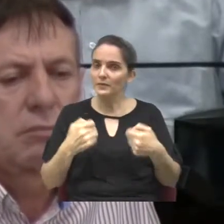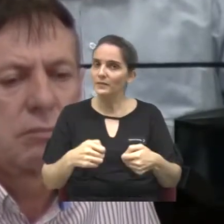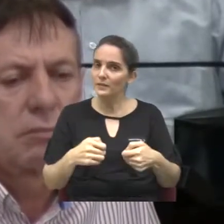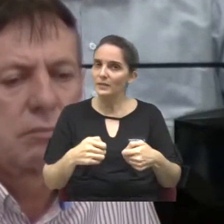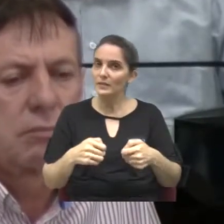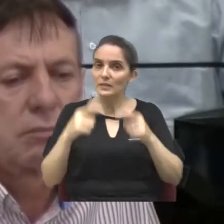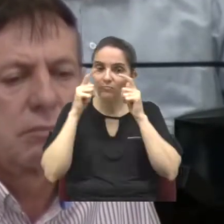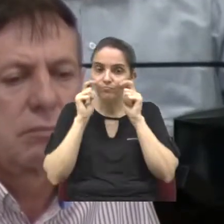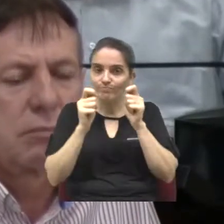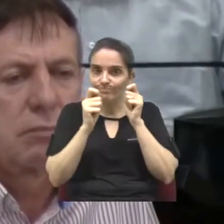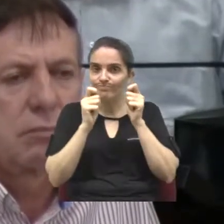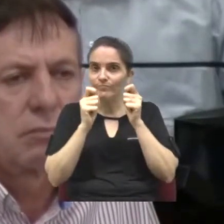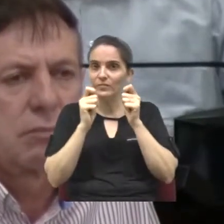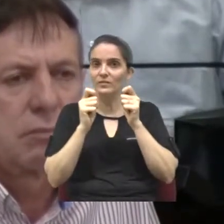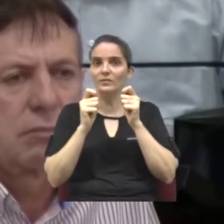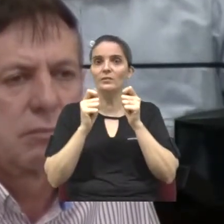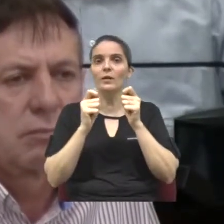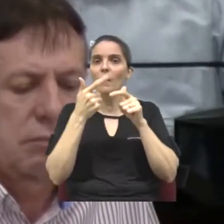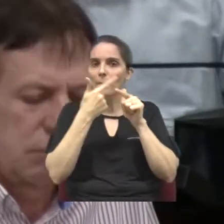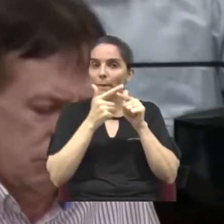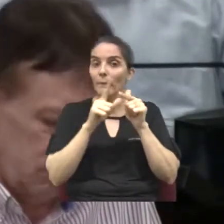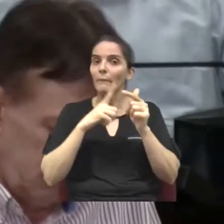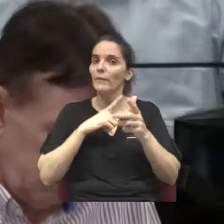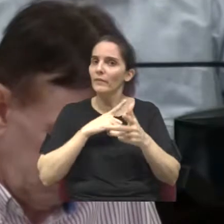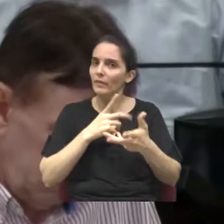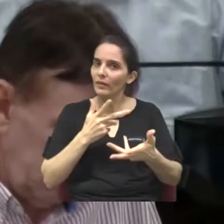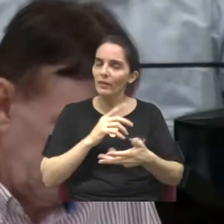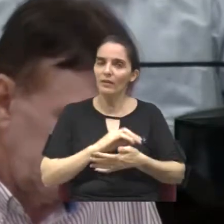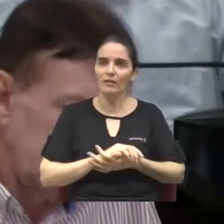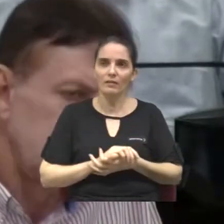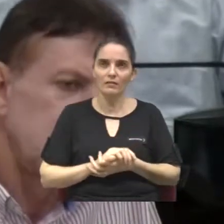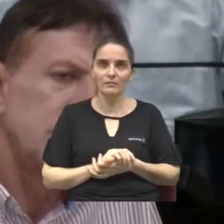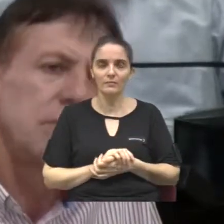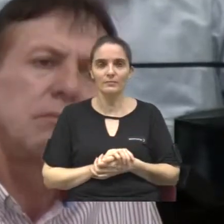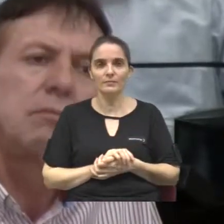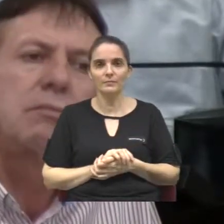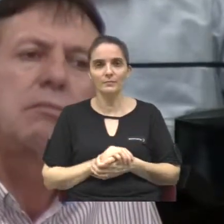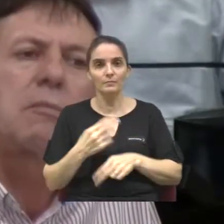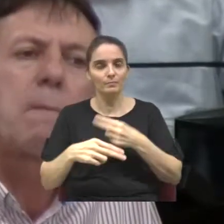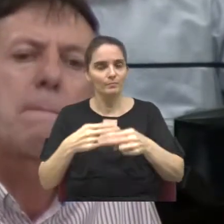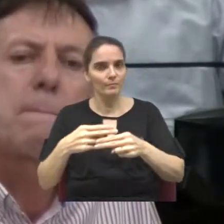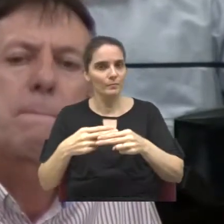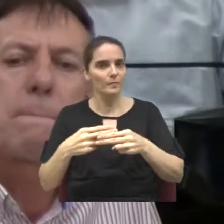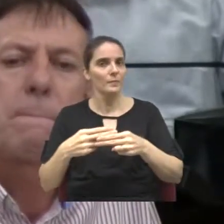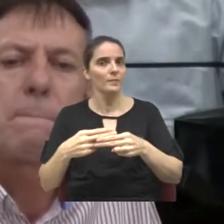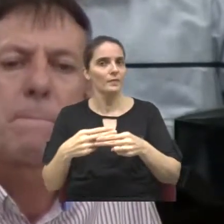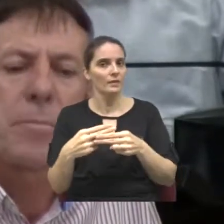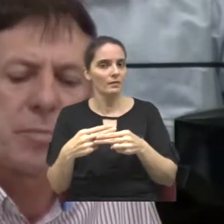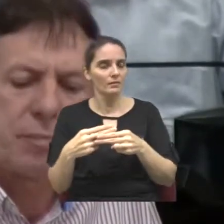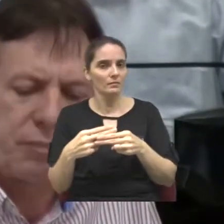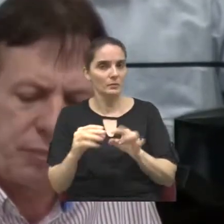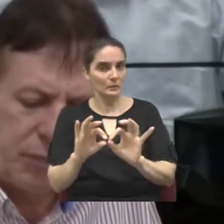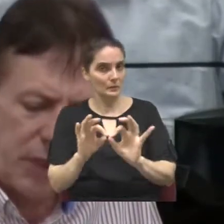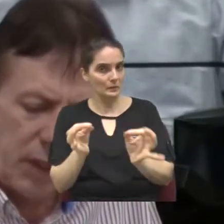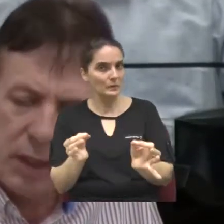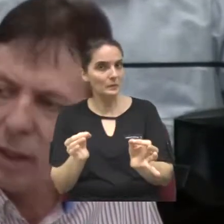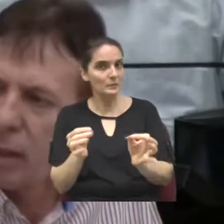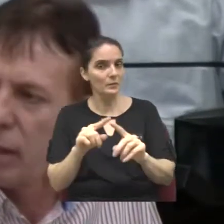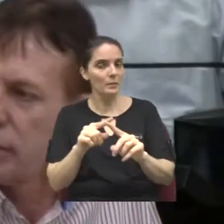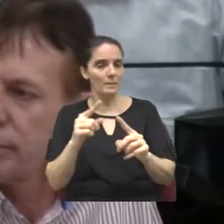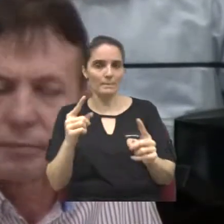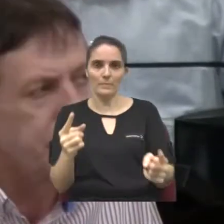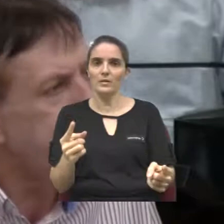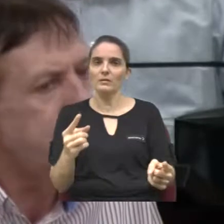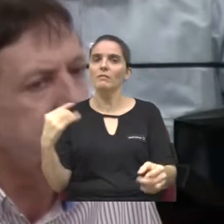sejam alertados, que o problema existe, o problema está aí. Então, é um pequeno passo? Só que é um